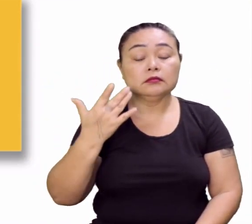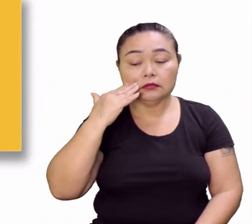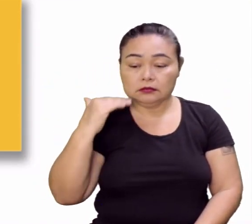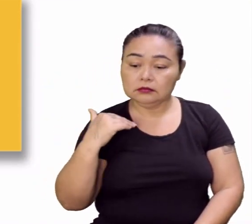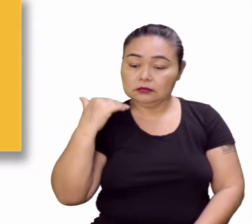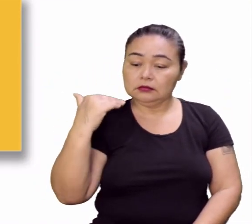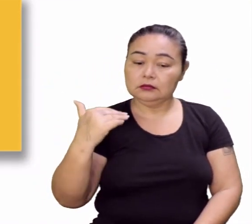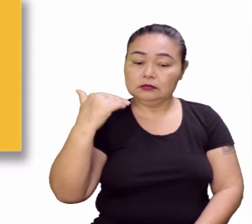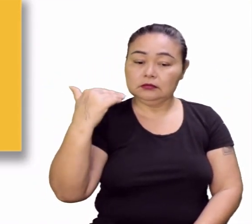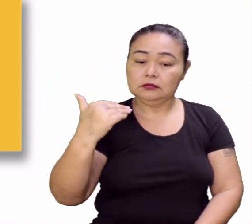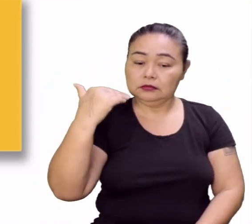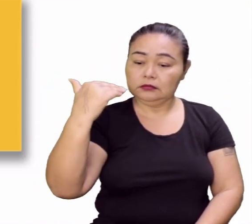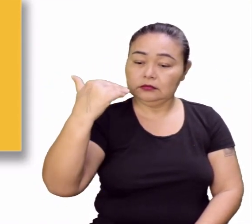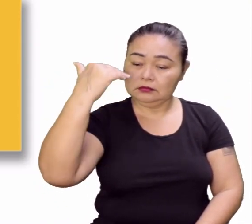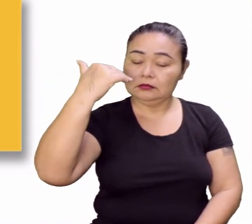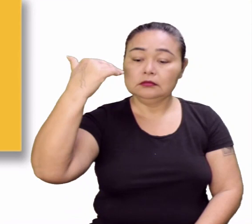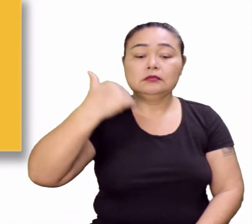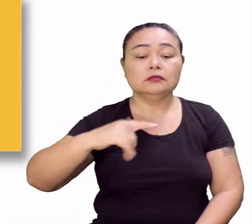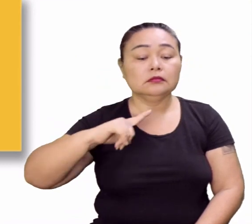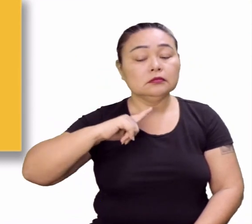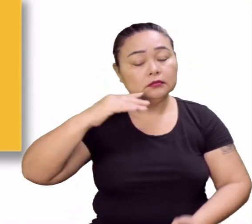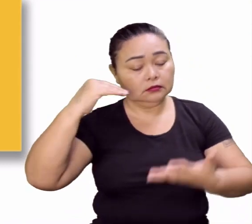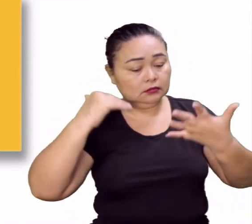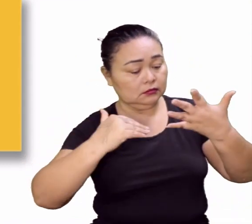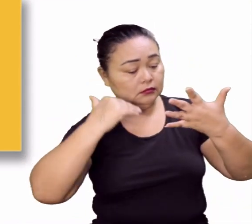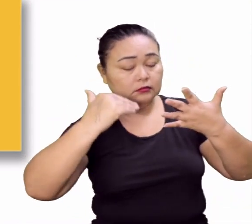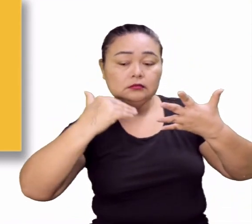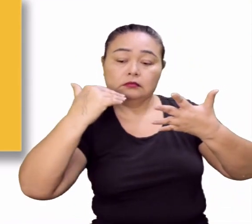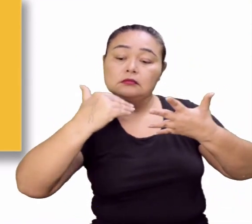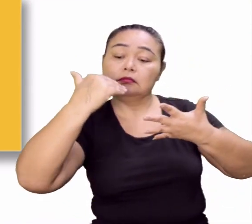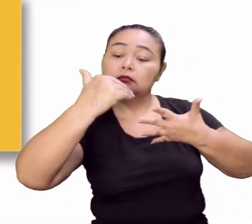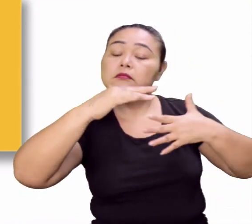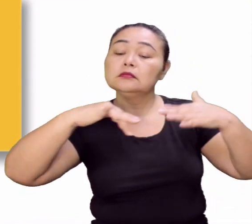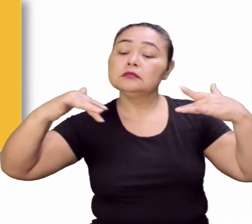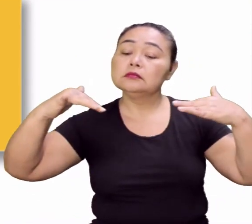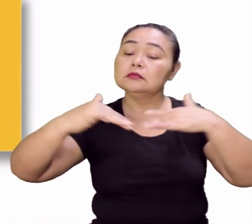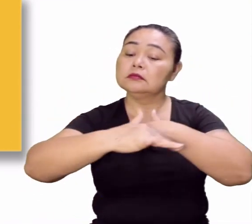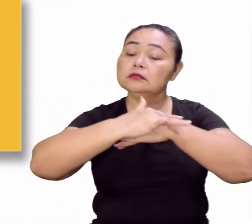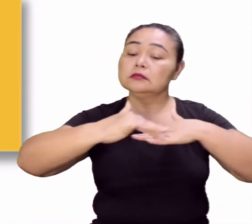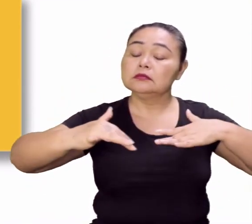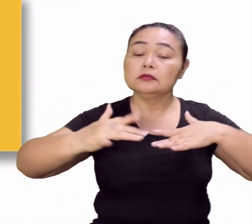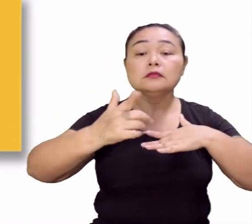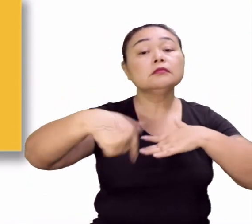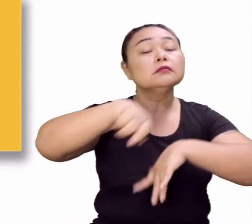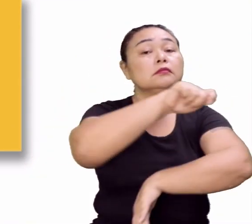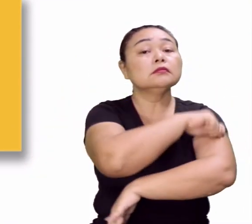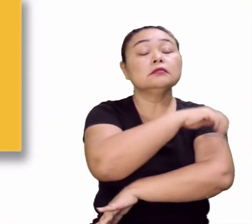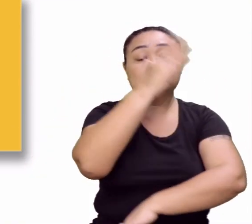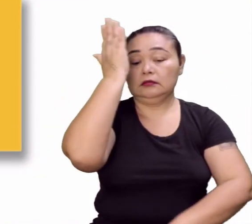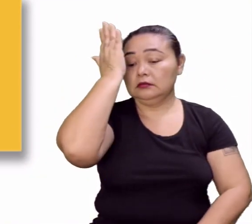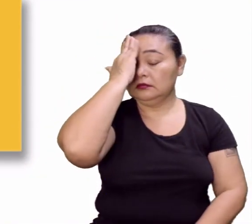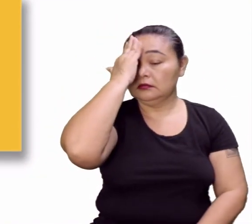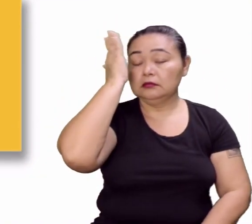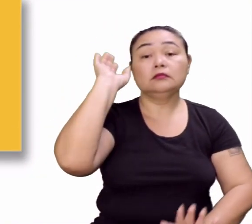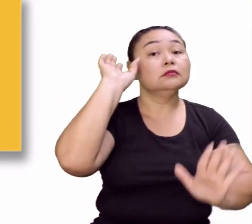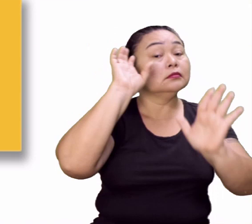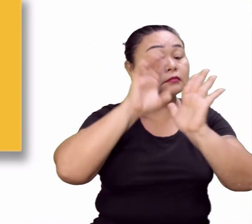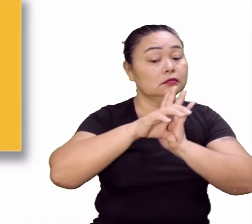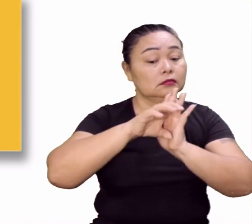hierarquia urbana. Exato. Isso aqui é muito importante para o aluno entender, para saber alguns